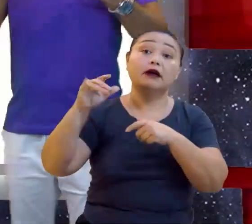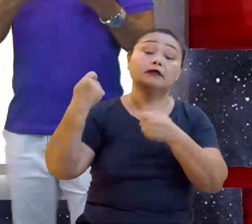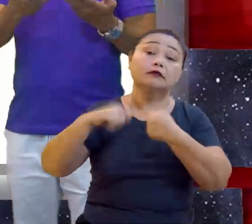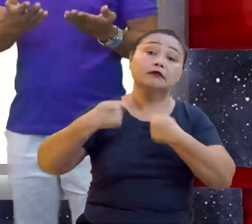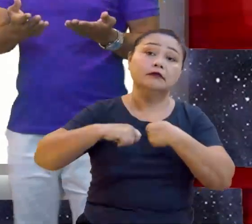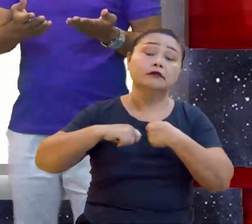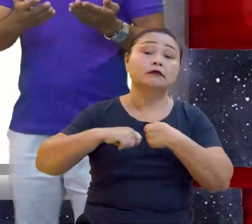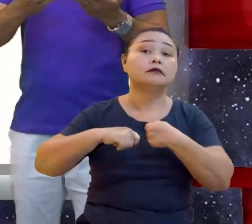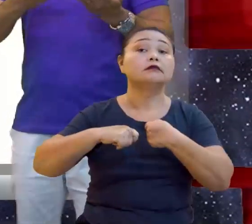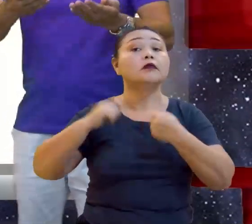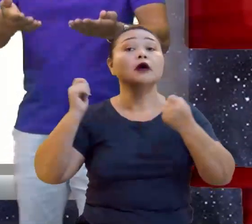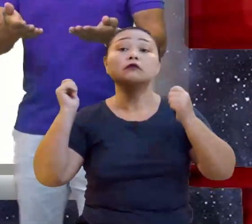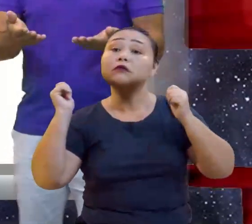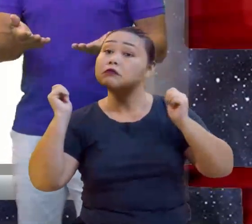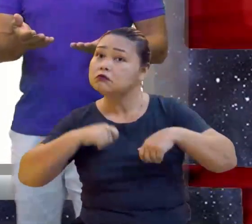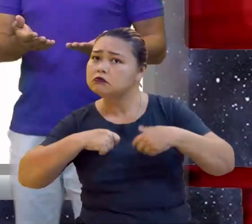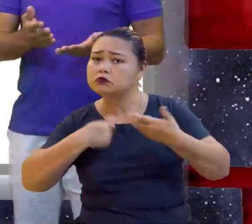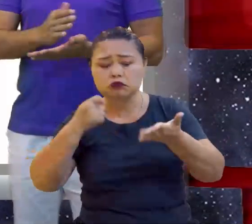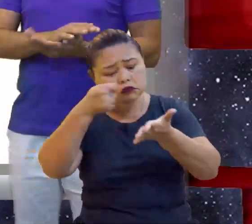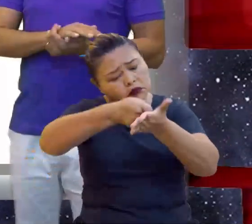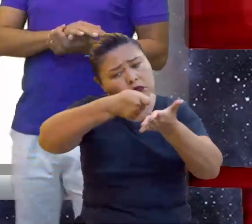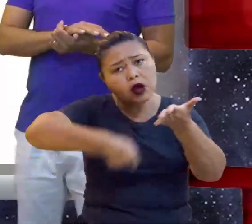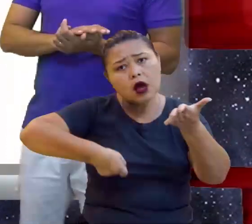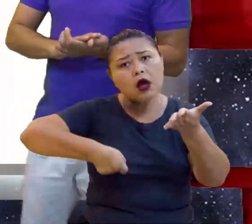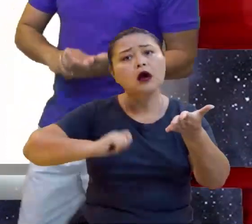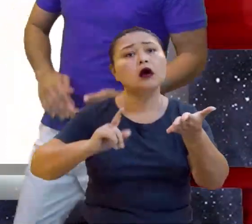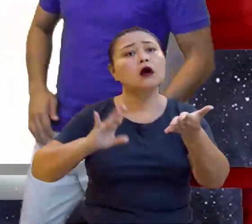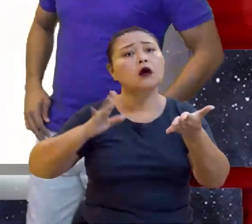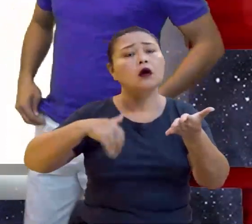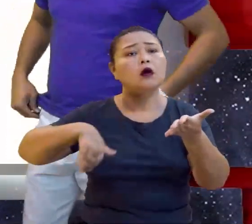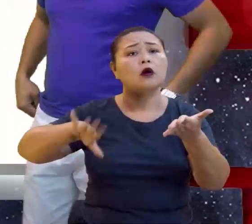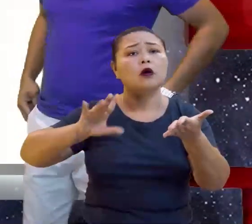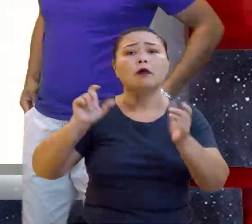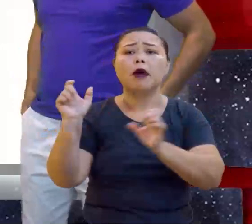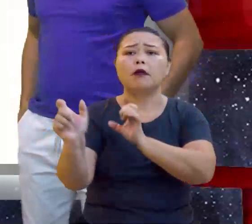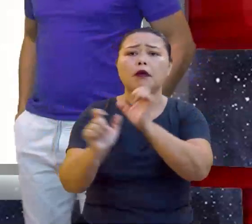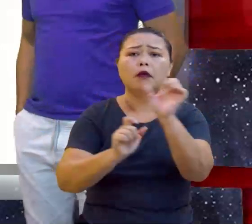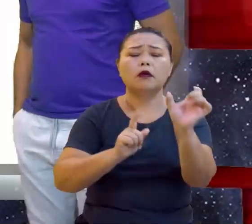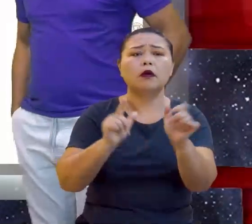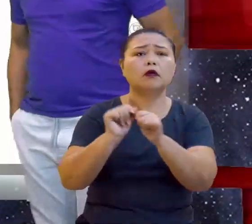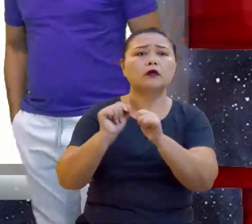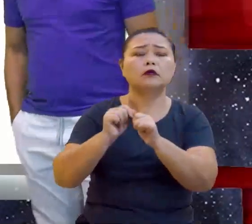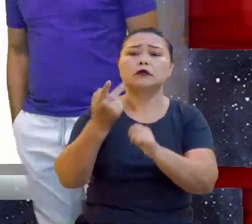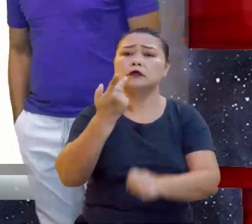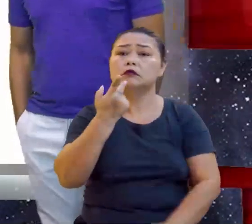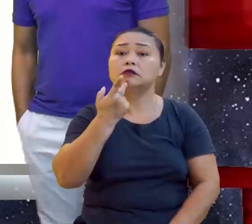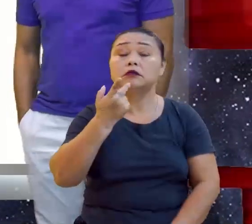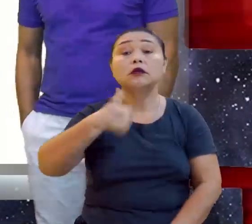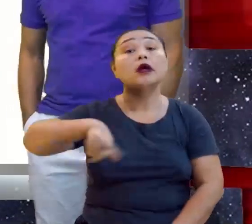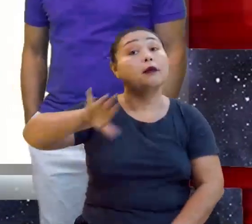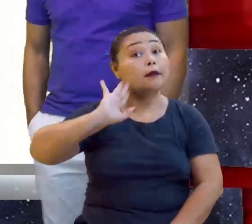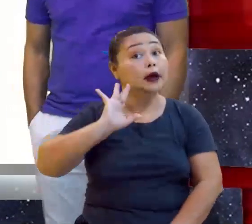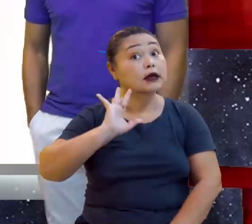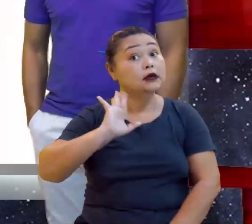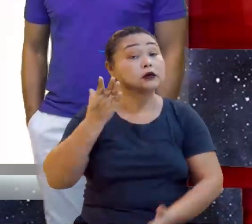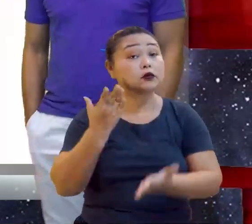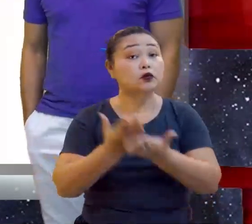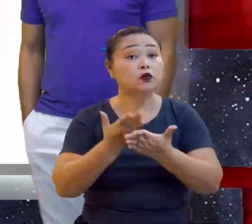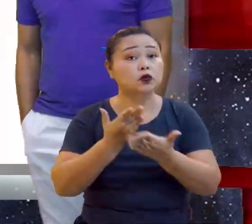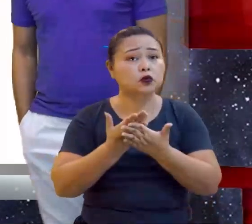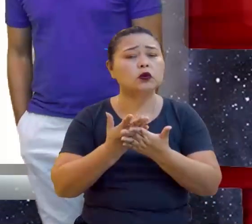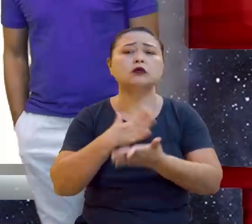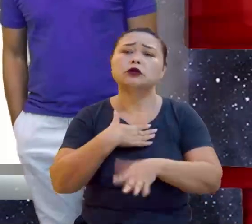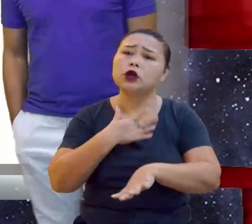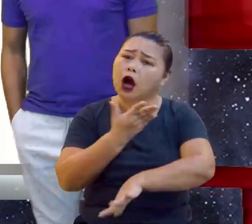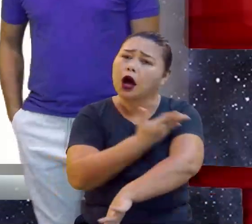possível redação, você vai precisar desse detalhe. Essa parte aí do palavra-chave, que nem o professor Maurício falou, isso aí é para estudo, né? Só que se você for se habituando a